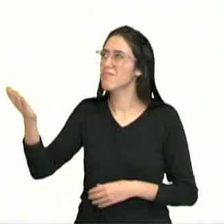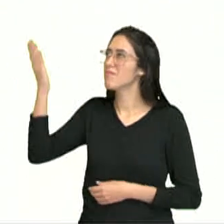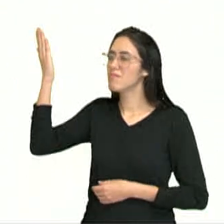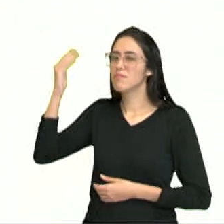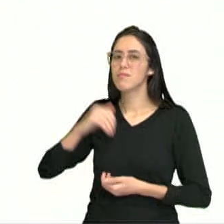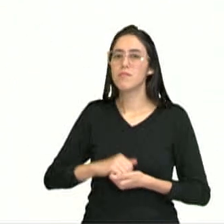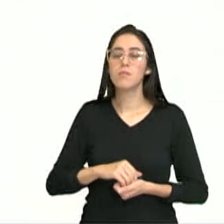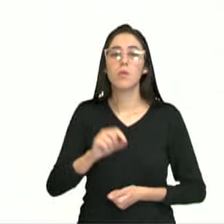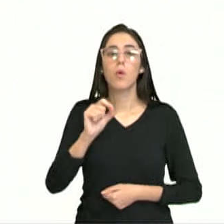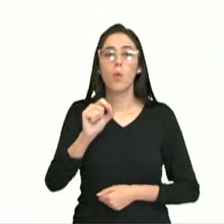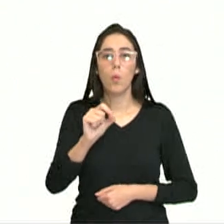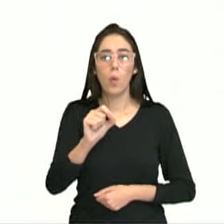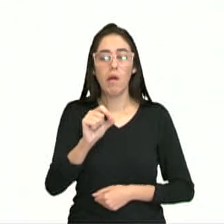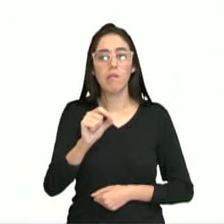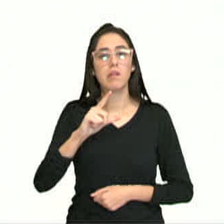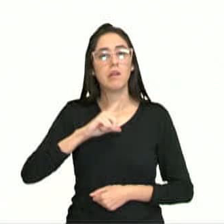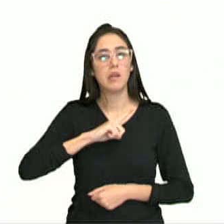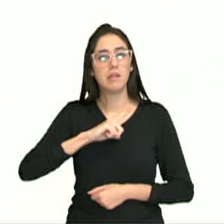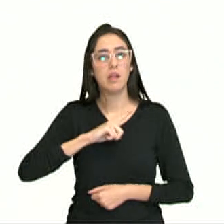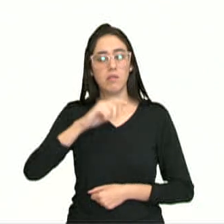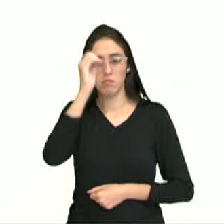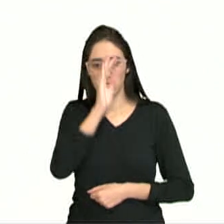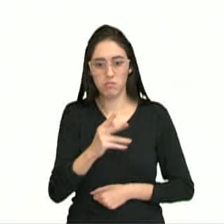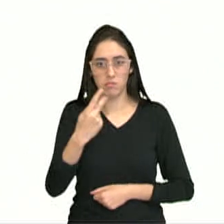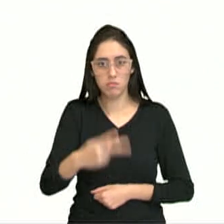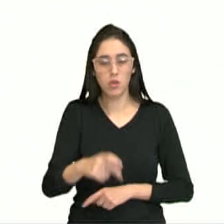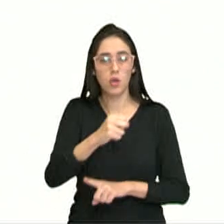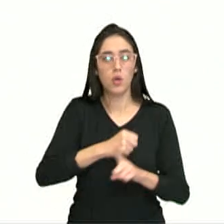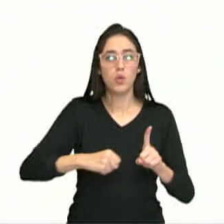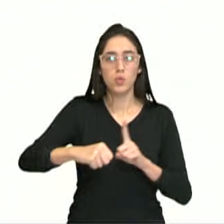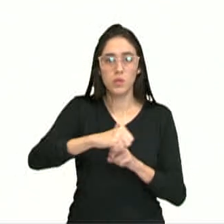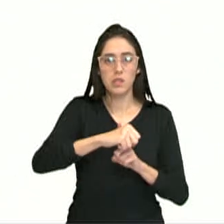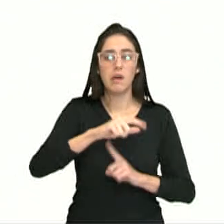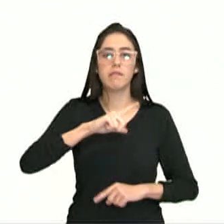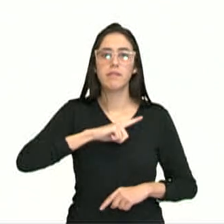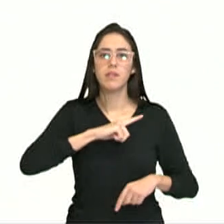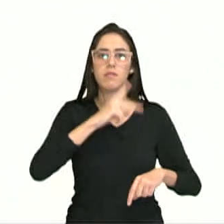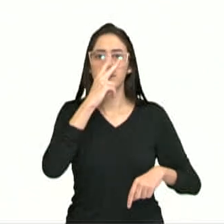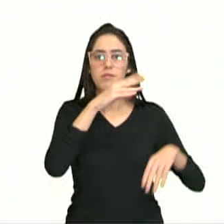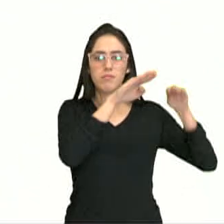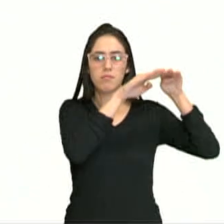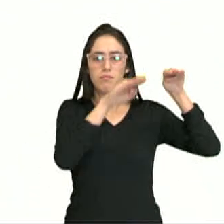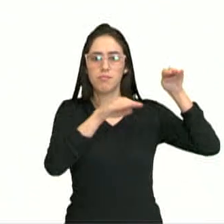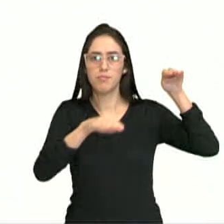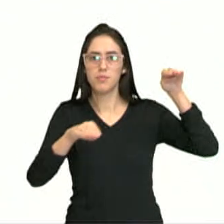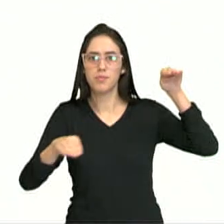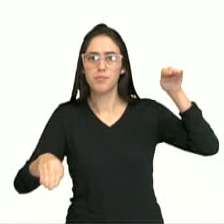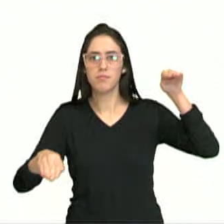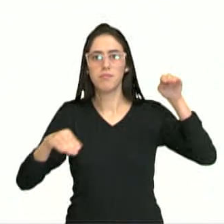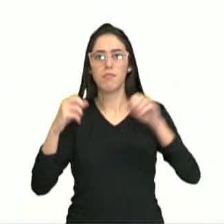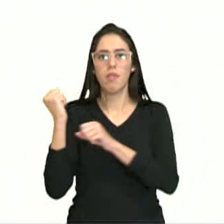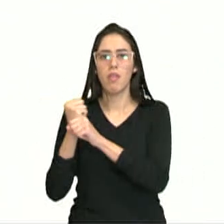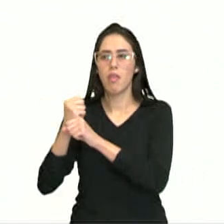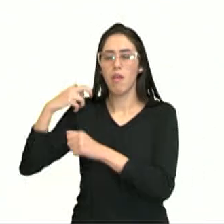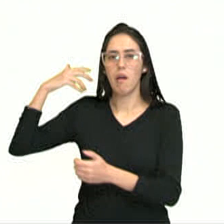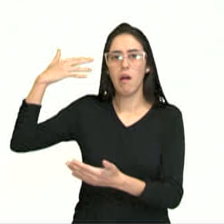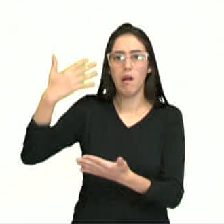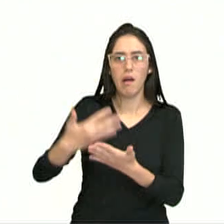Brasil como algo entre uma sociedade completamente hierárquica, ou seja, o Brasil passou por muitos anos